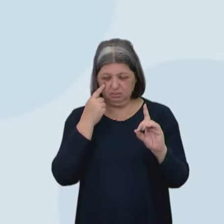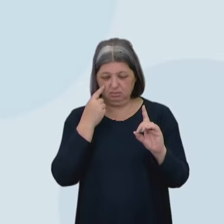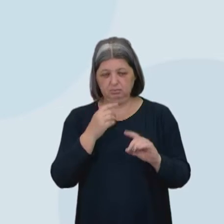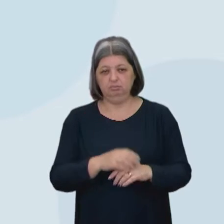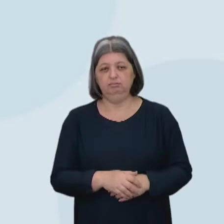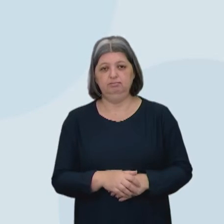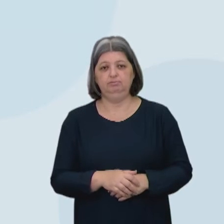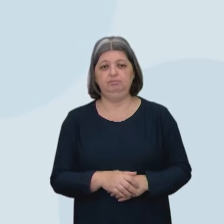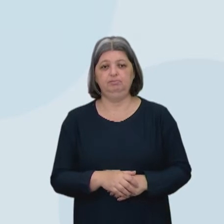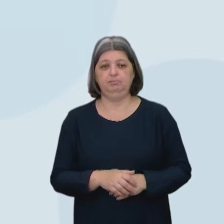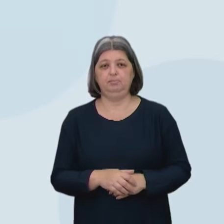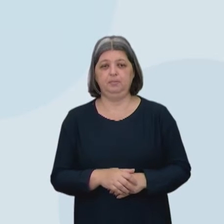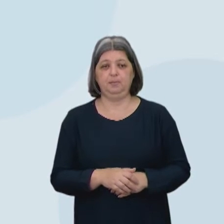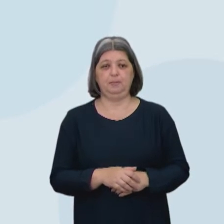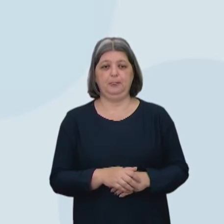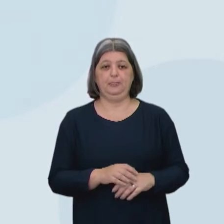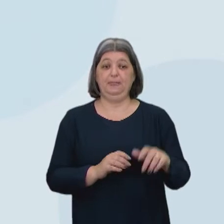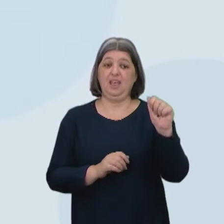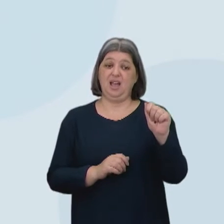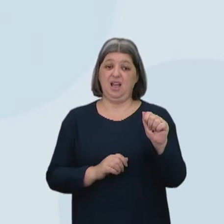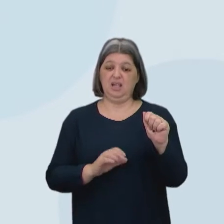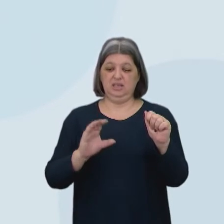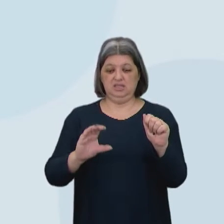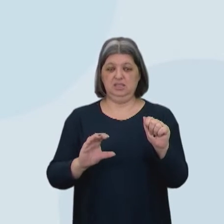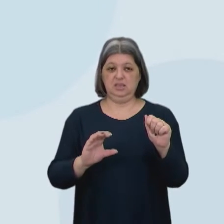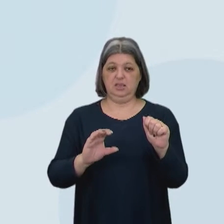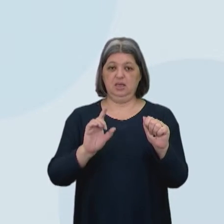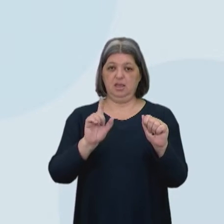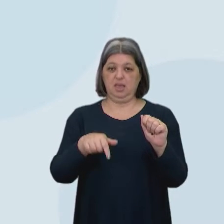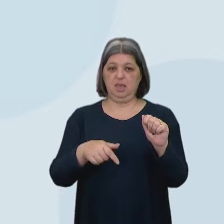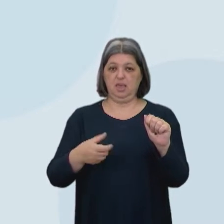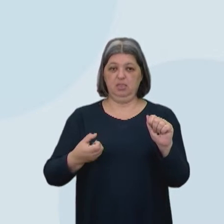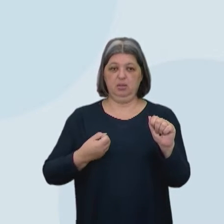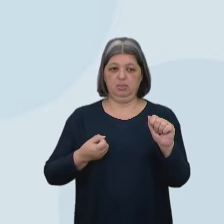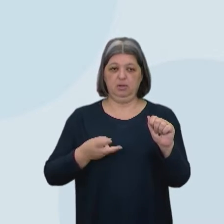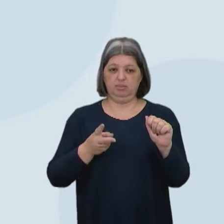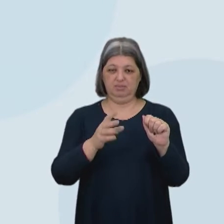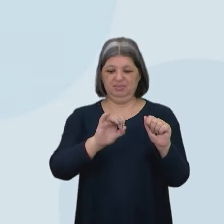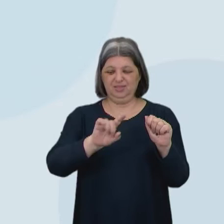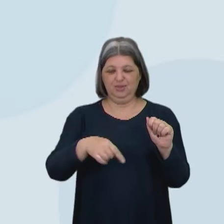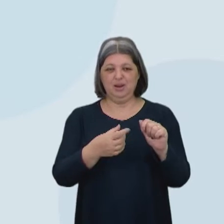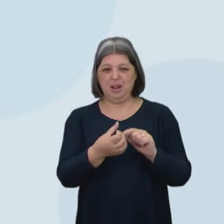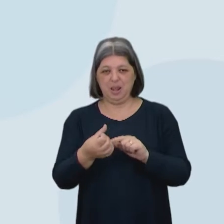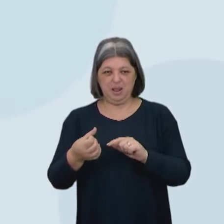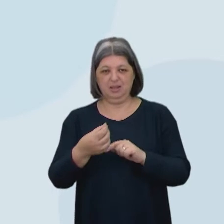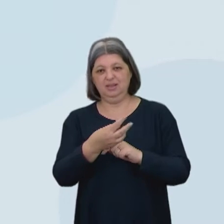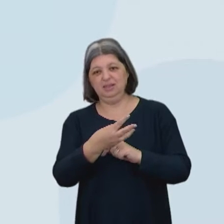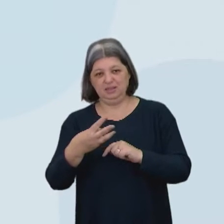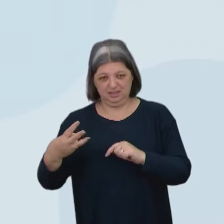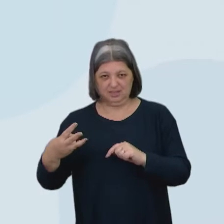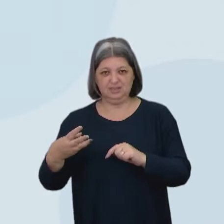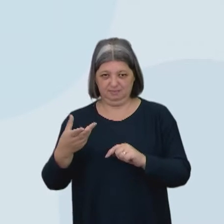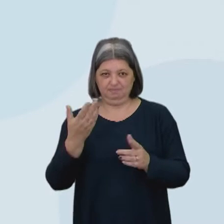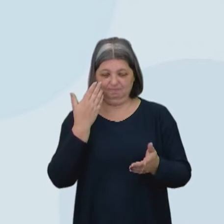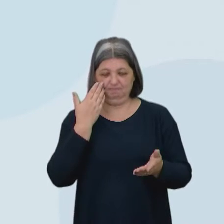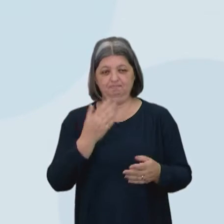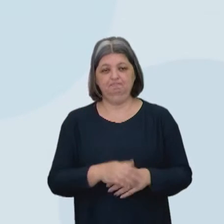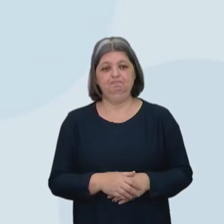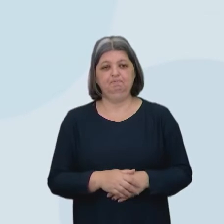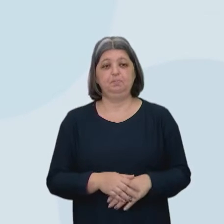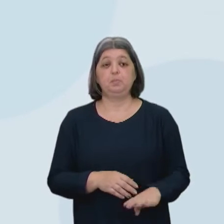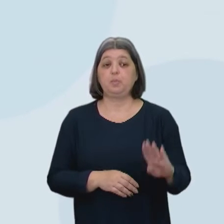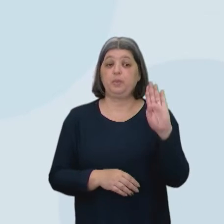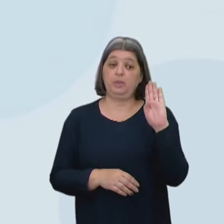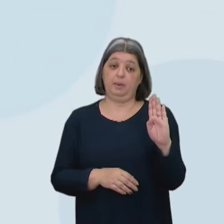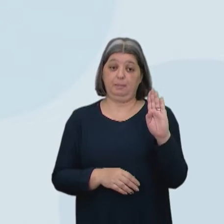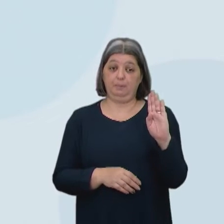alternativa A e a alternativa C são dízimas periódicas. 0,333, 0,666. A alternativa B